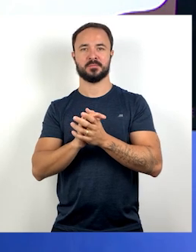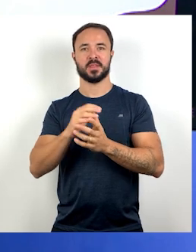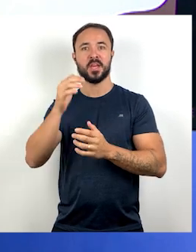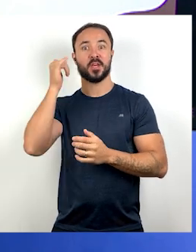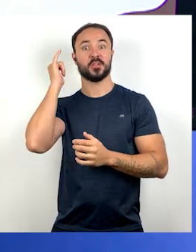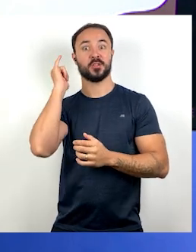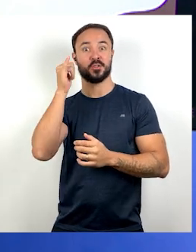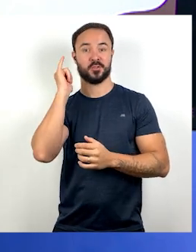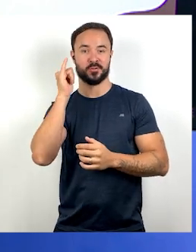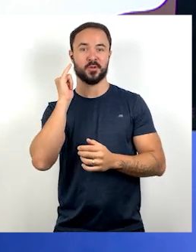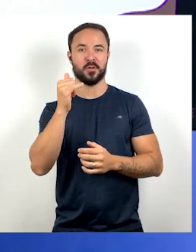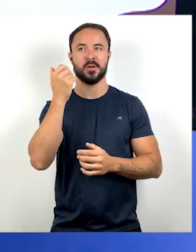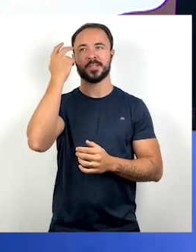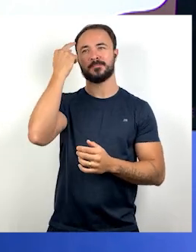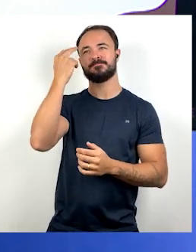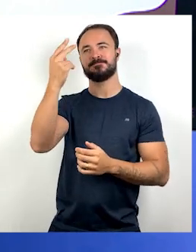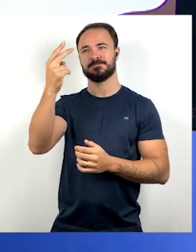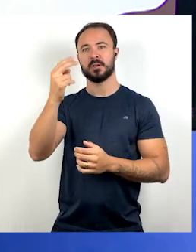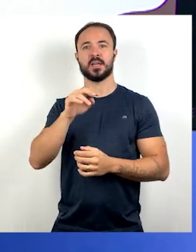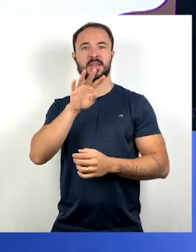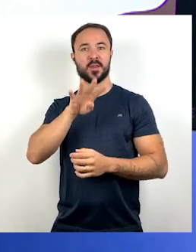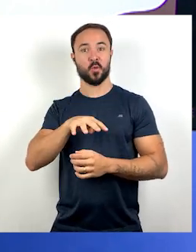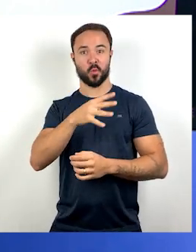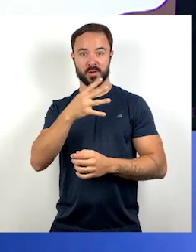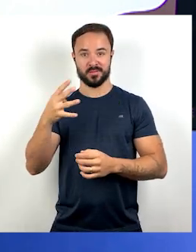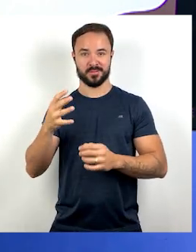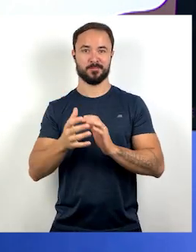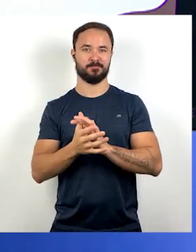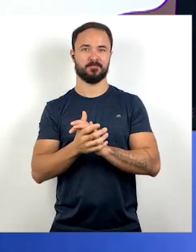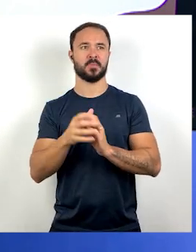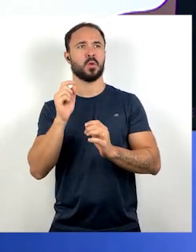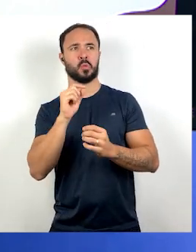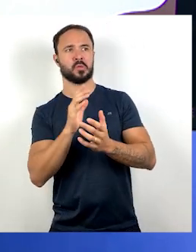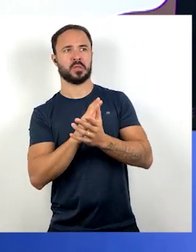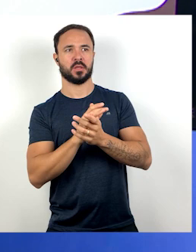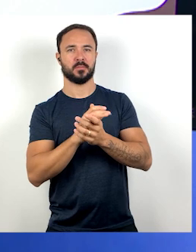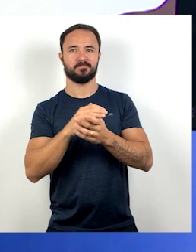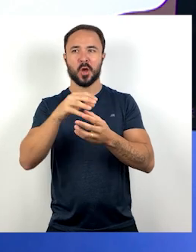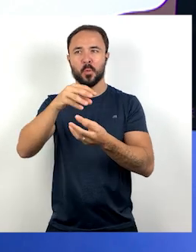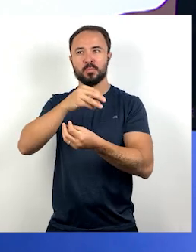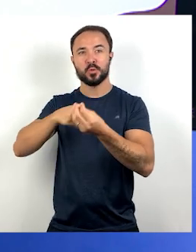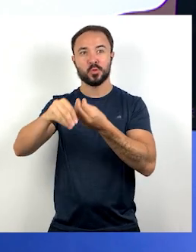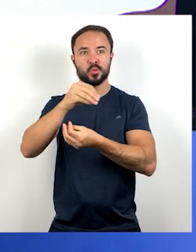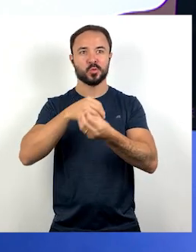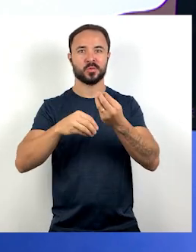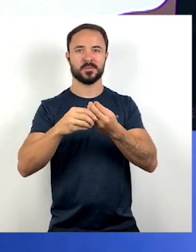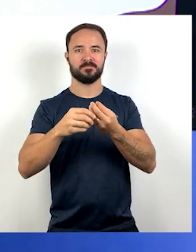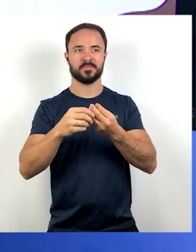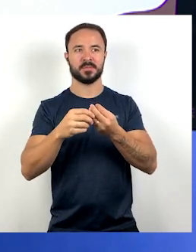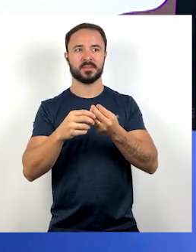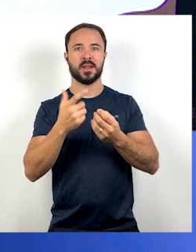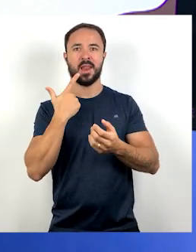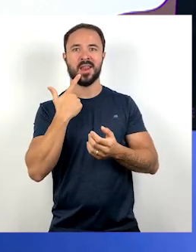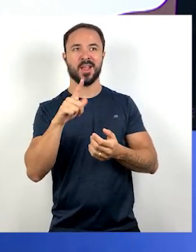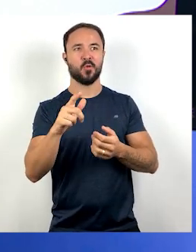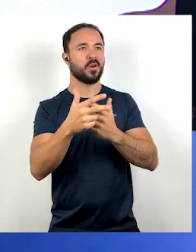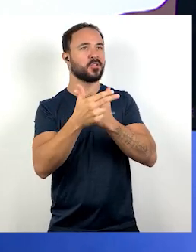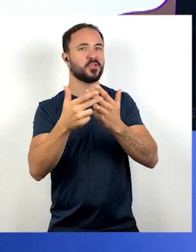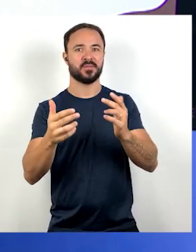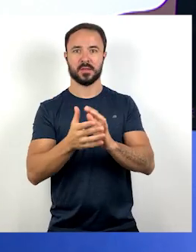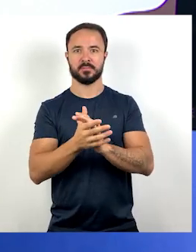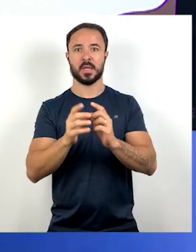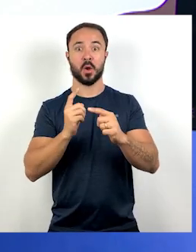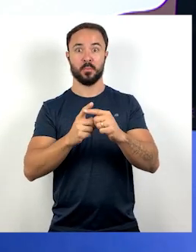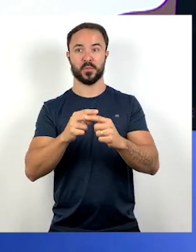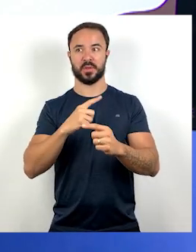quadrinhos. História em quadrinhos é uma mistura de linguagens, isso porque usa a